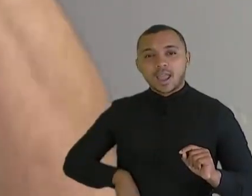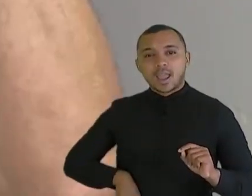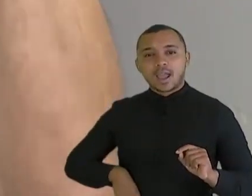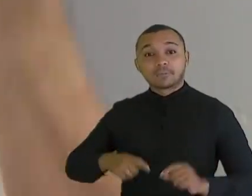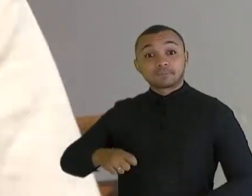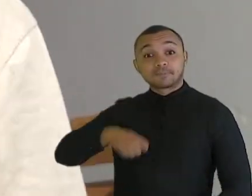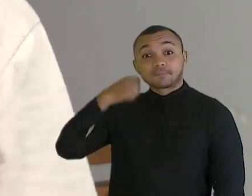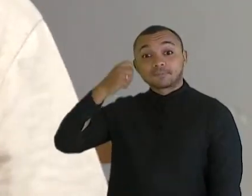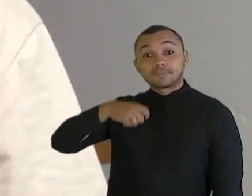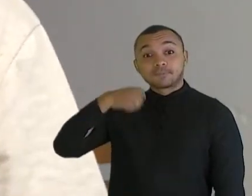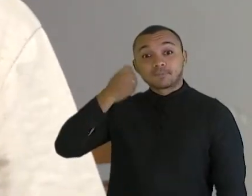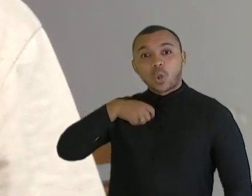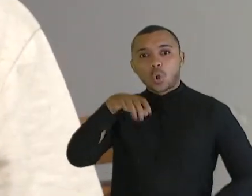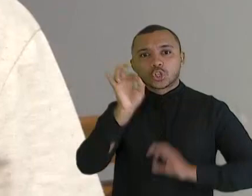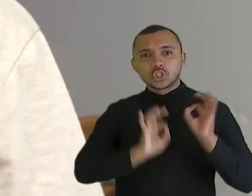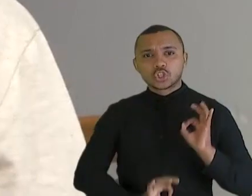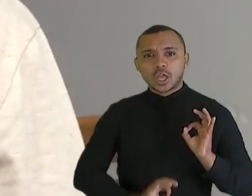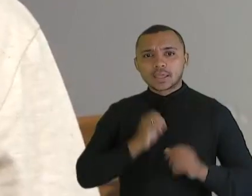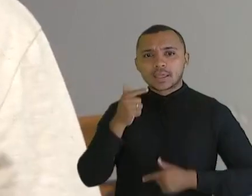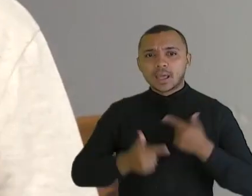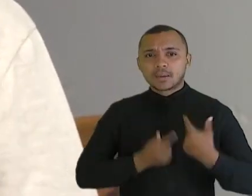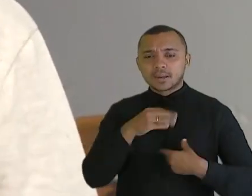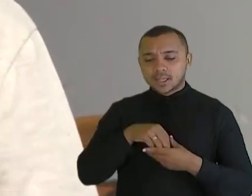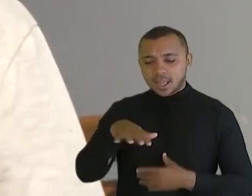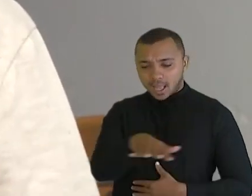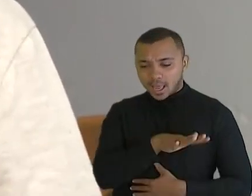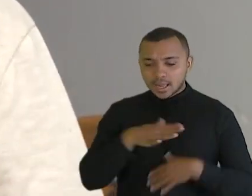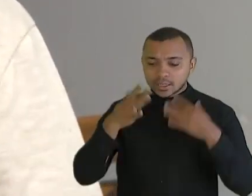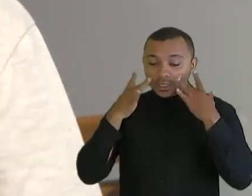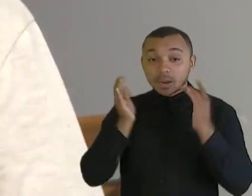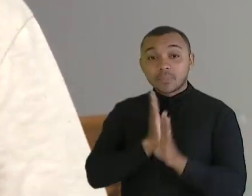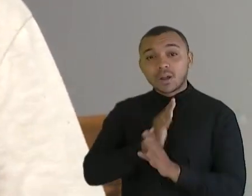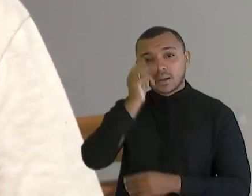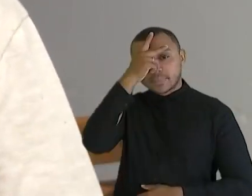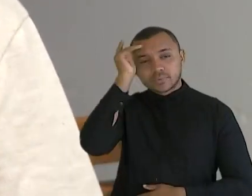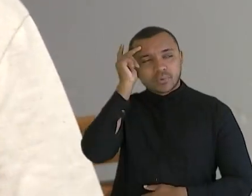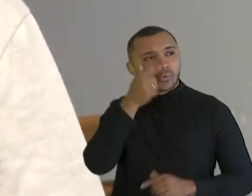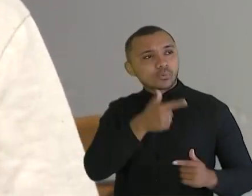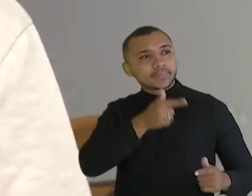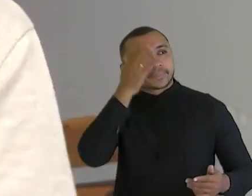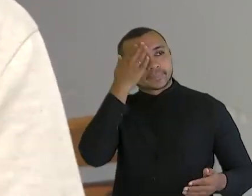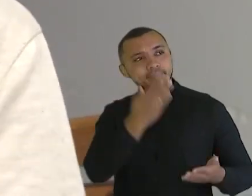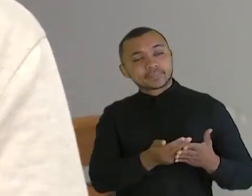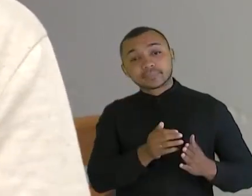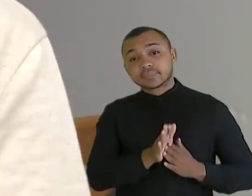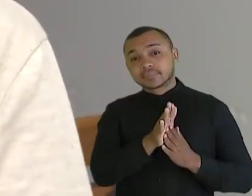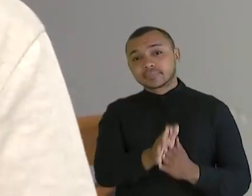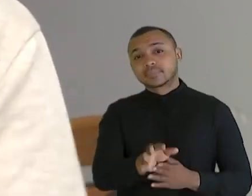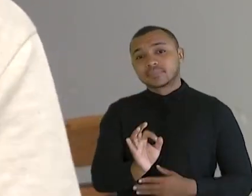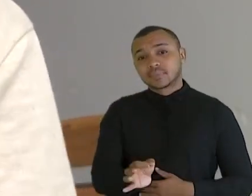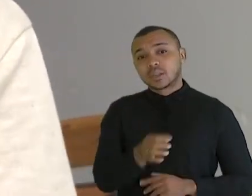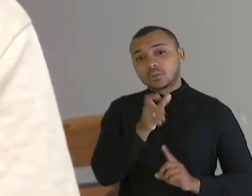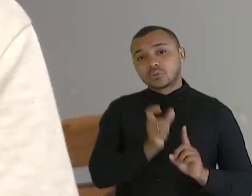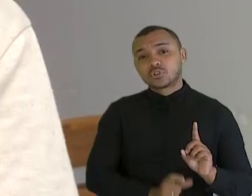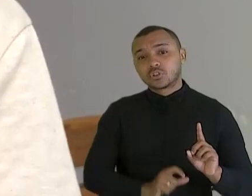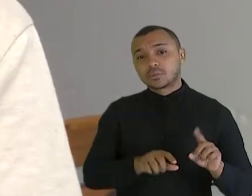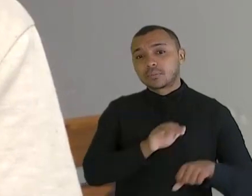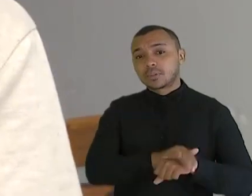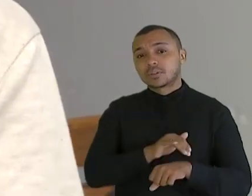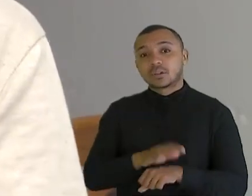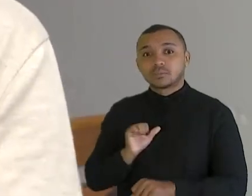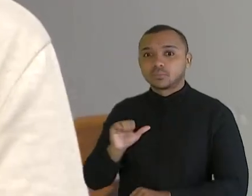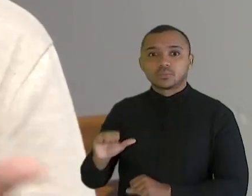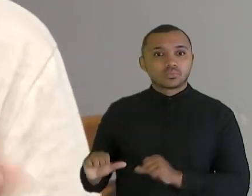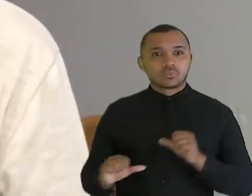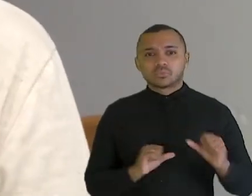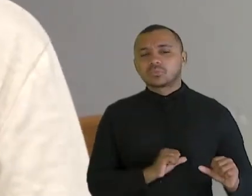pode fazer um grande trabalho no teatro, porque as pessoas não levam ele a sério por ele ser um ator transformista. E ele quer